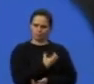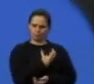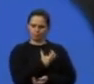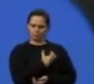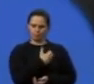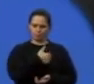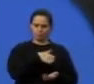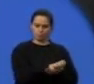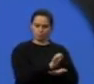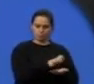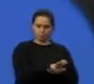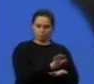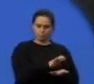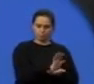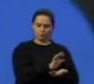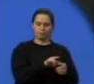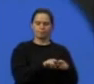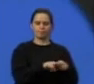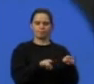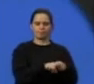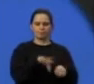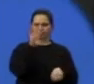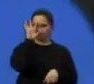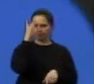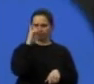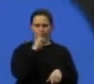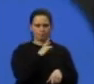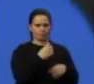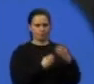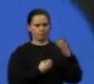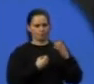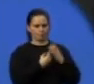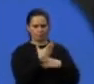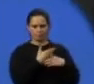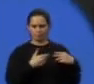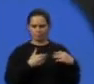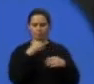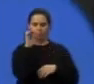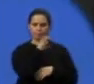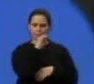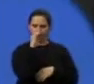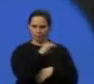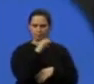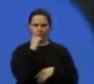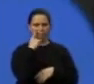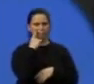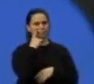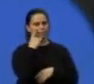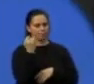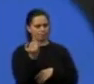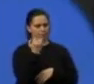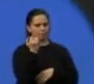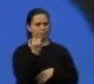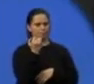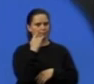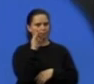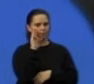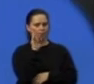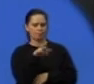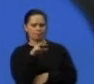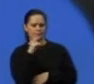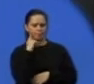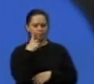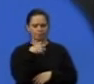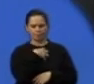ou atendimento em situação de circulatória de emergência, o ver, ouvir e